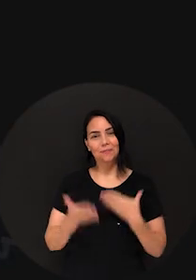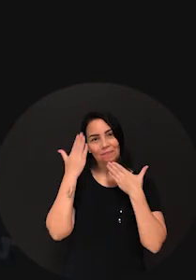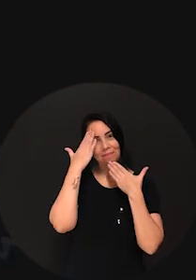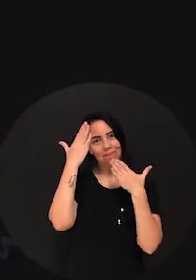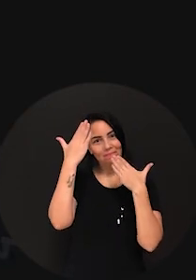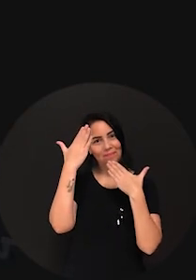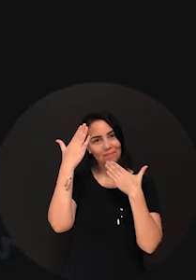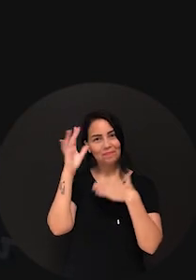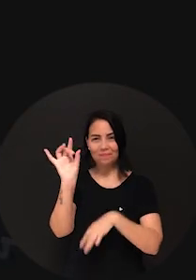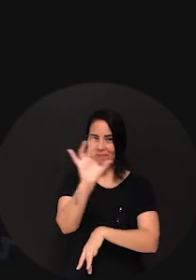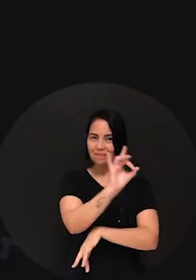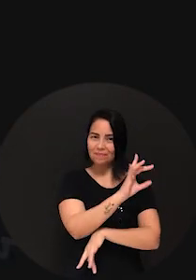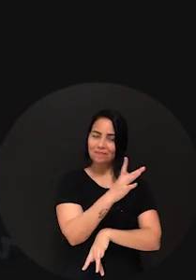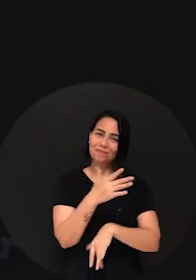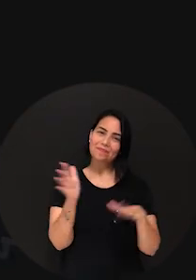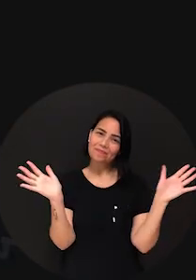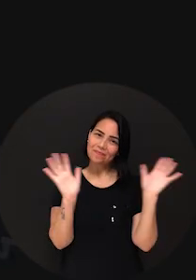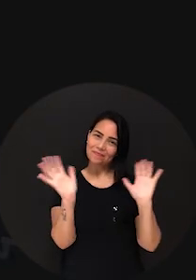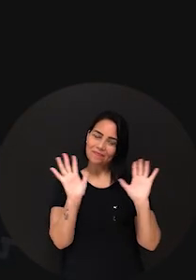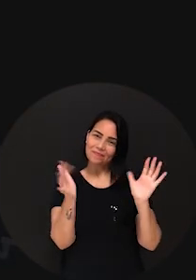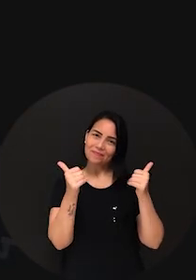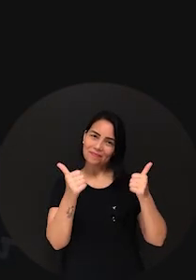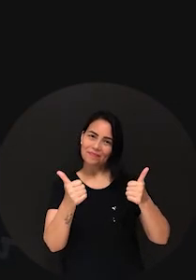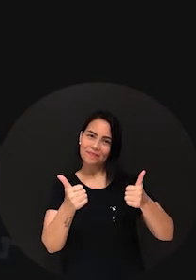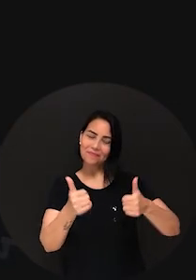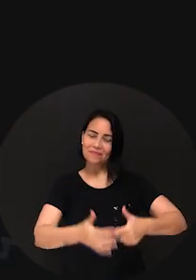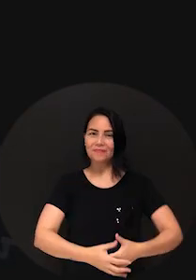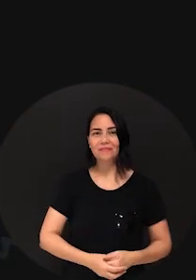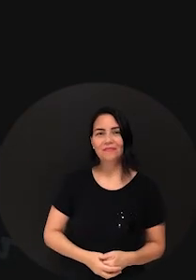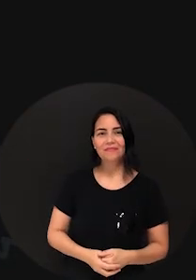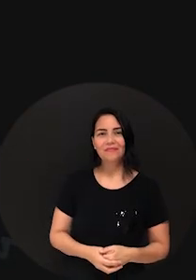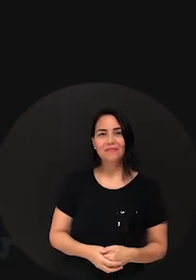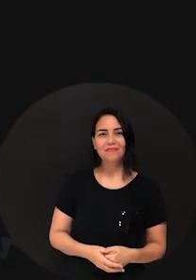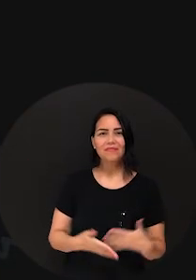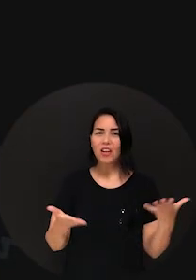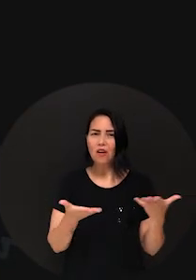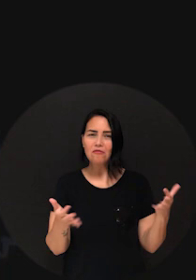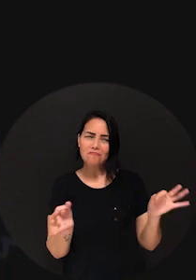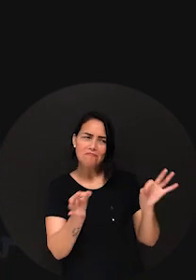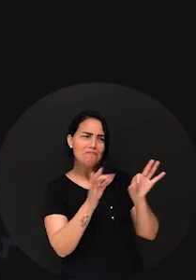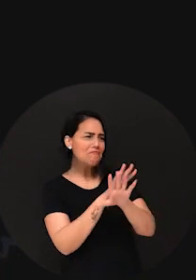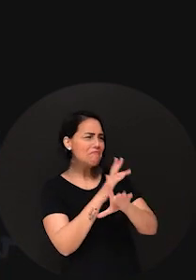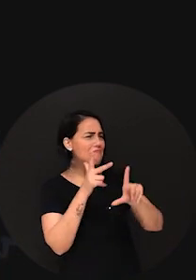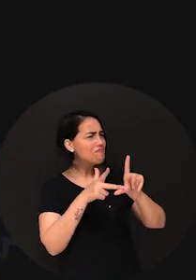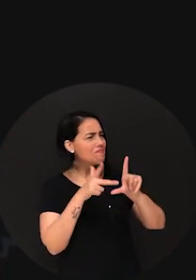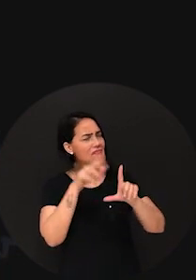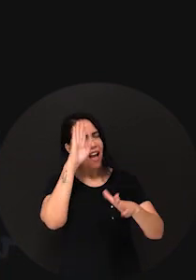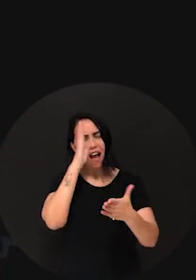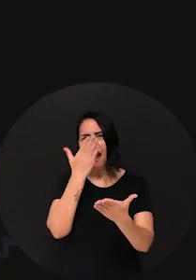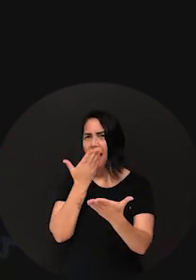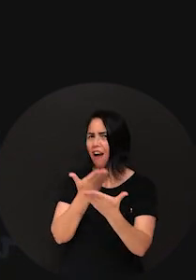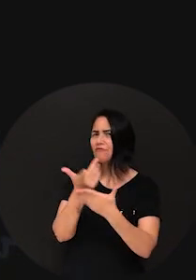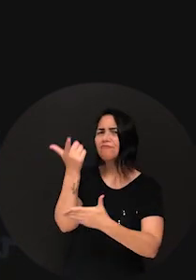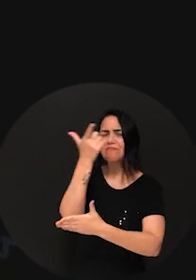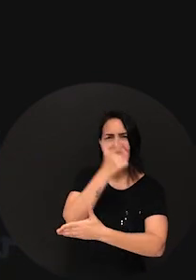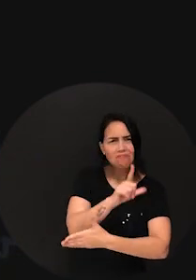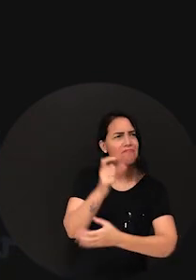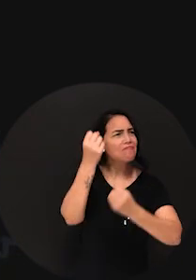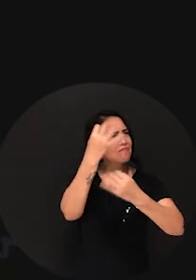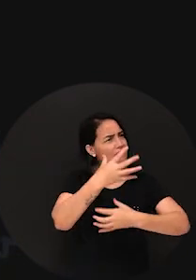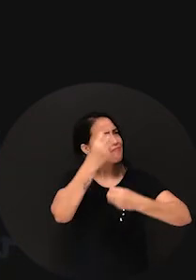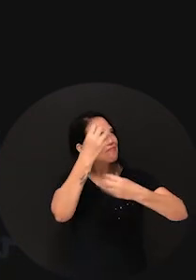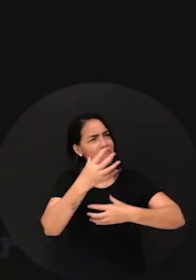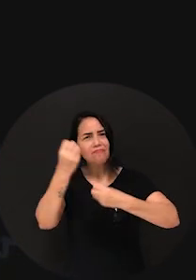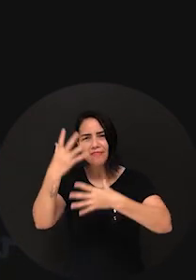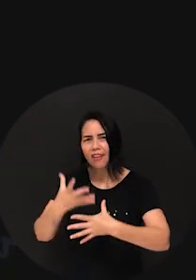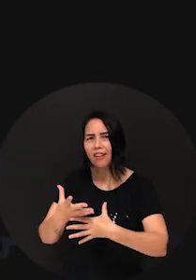Obrigada, Daniela. Valeu, Daniela. Obrigado. Então, acho que fechamos, né, a nossa live. Acredito eu que conseguimos expor bem aí o